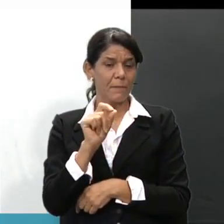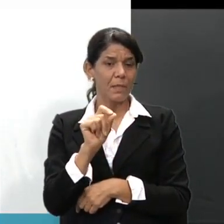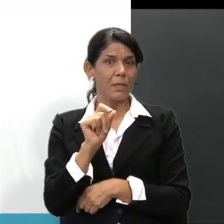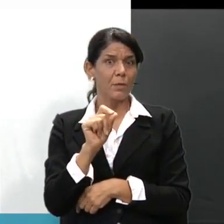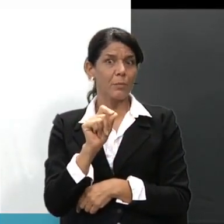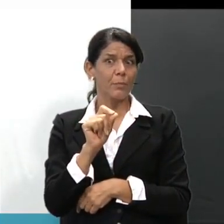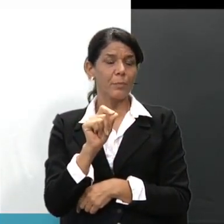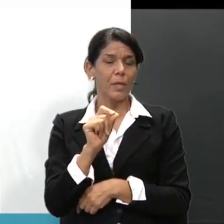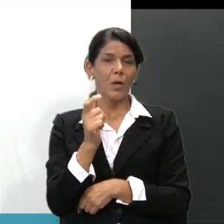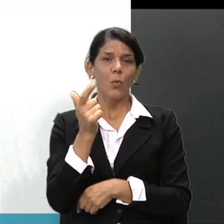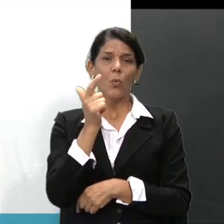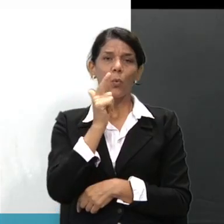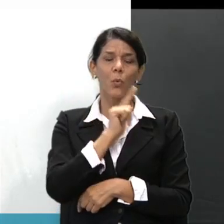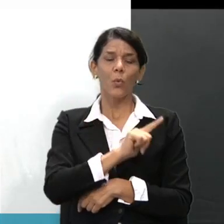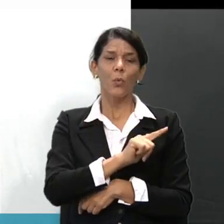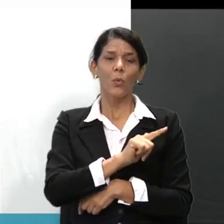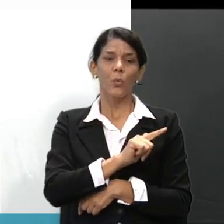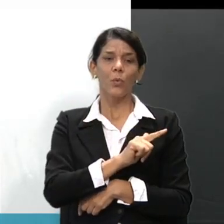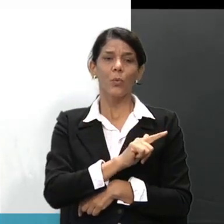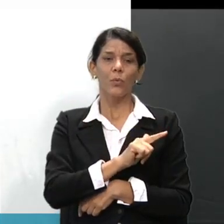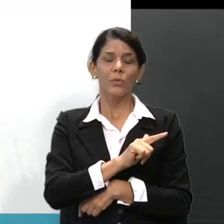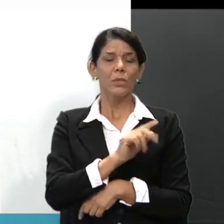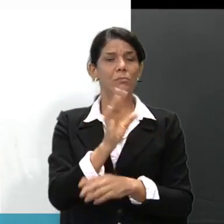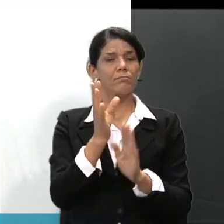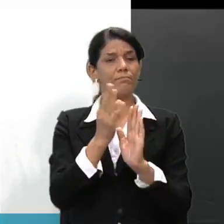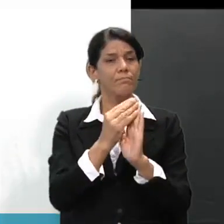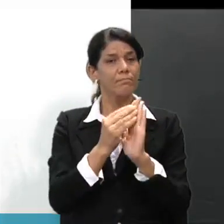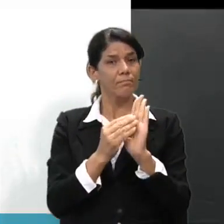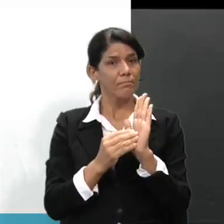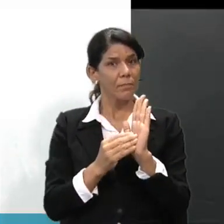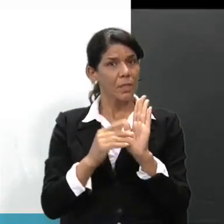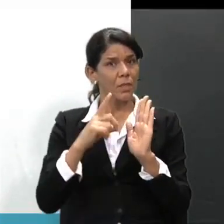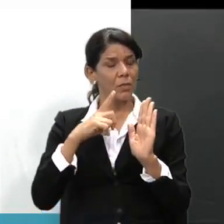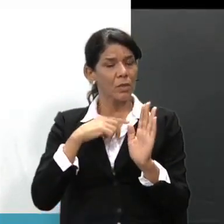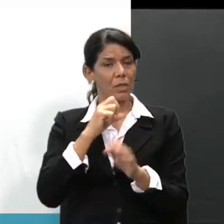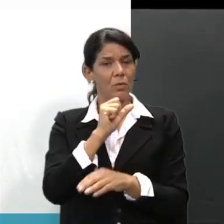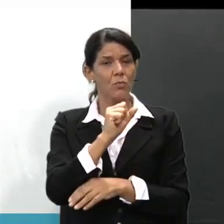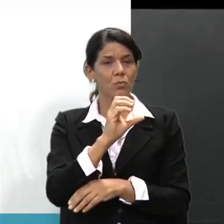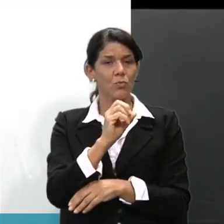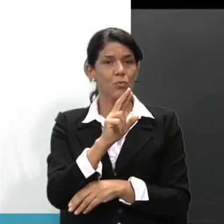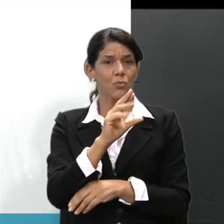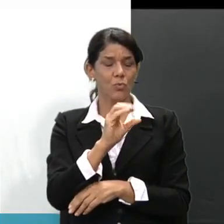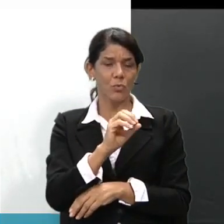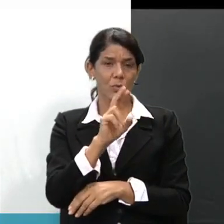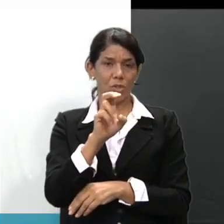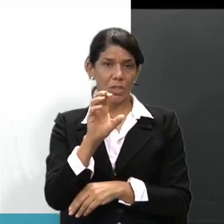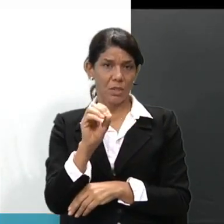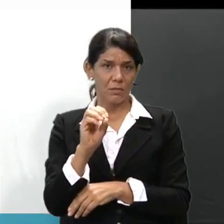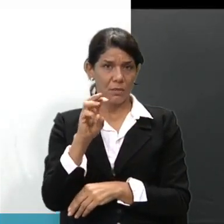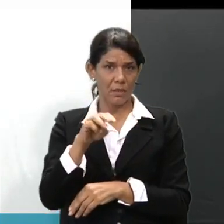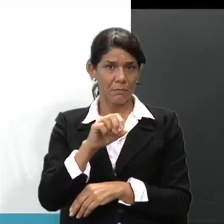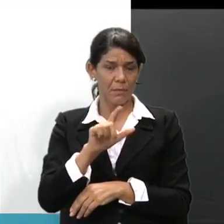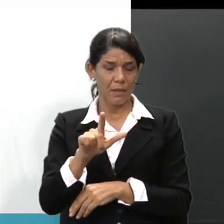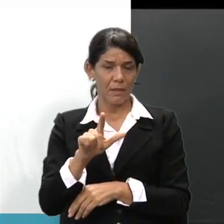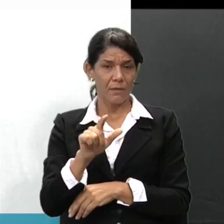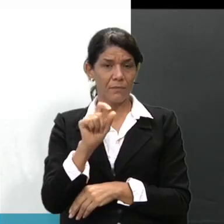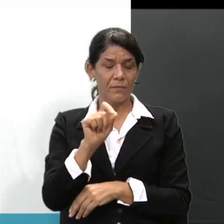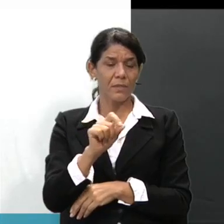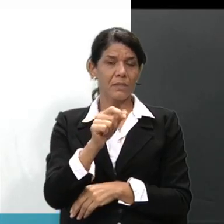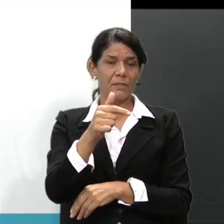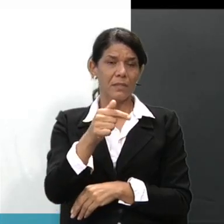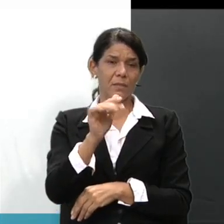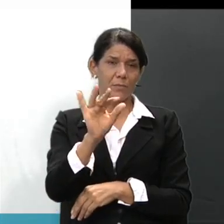para atingir a concentração prescrita e eu ter um soro, então, de 500 ml na concentração